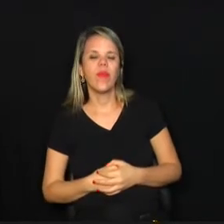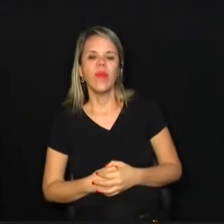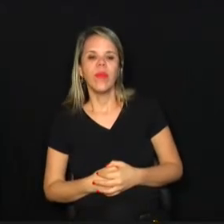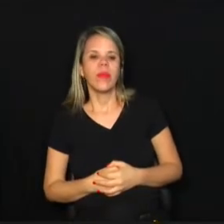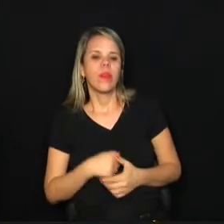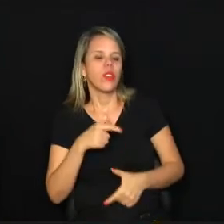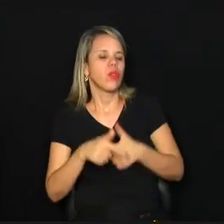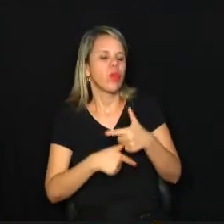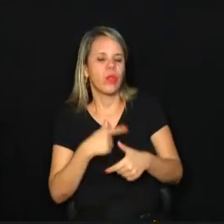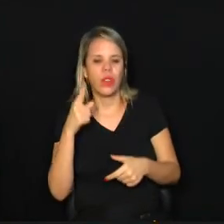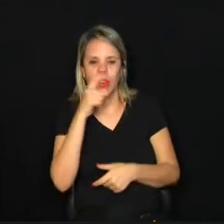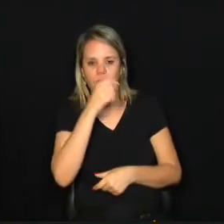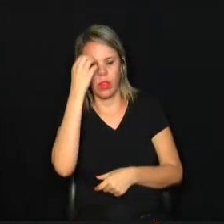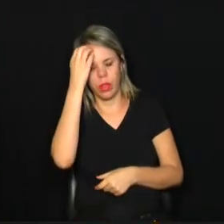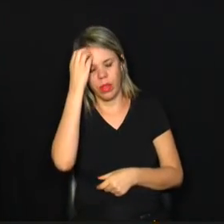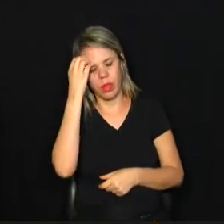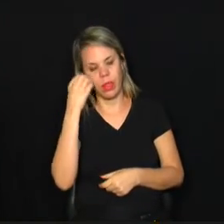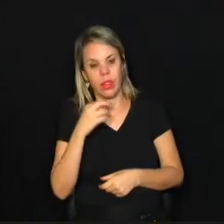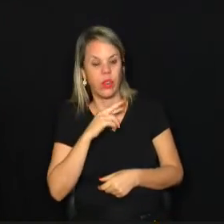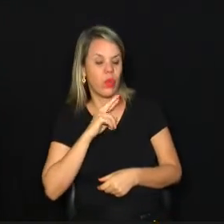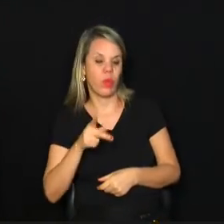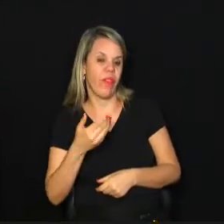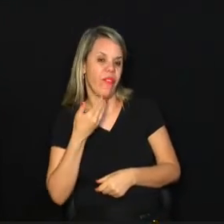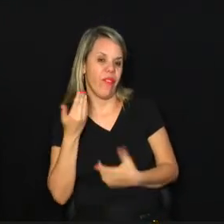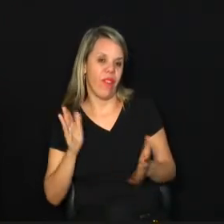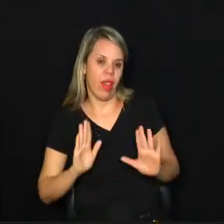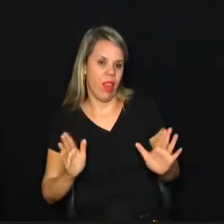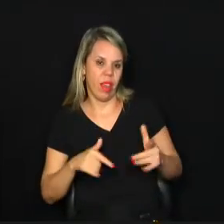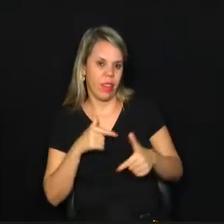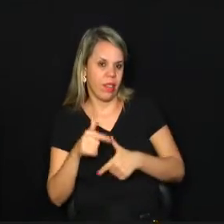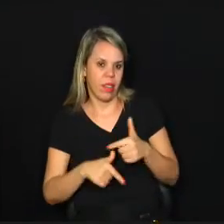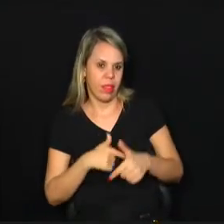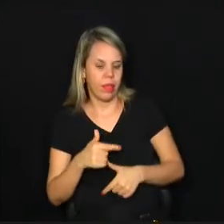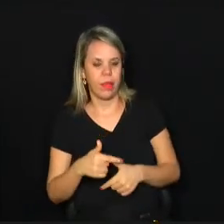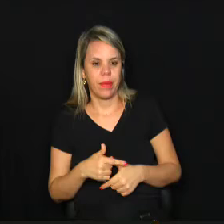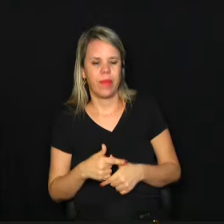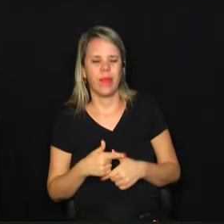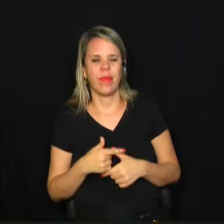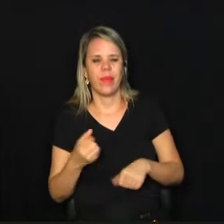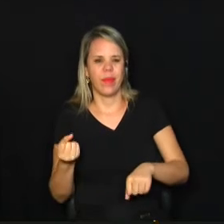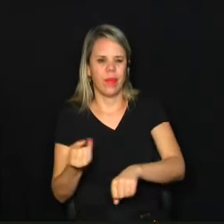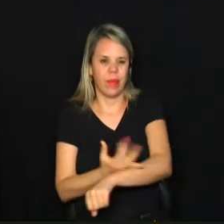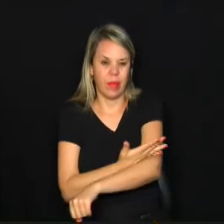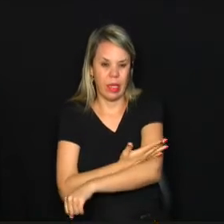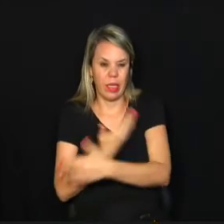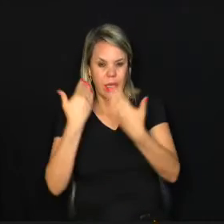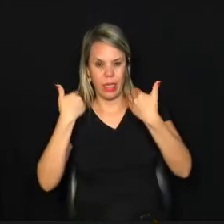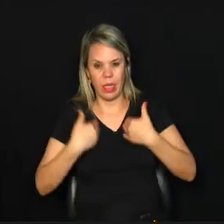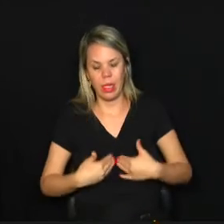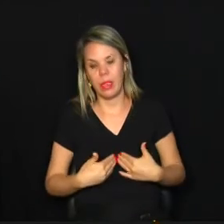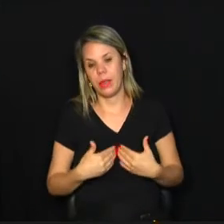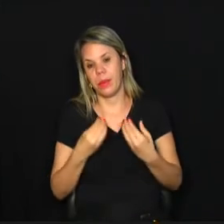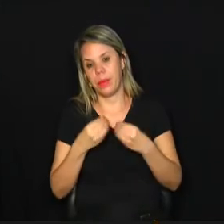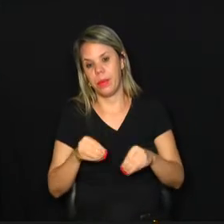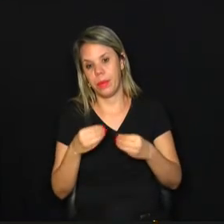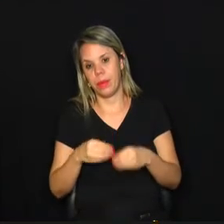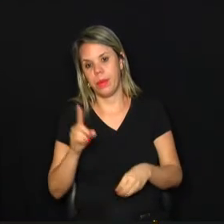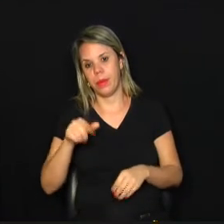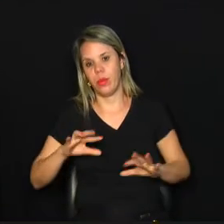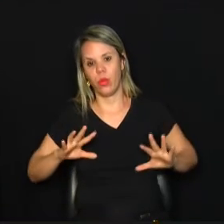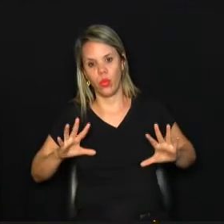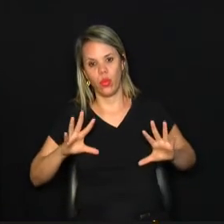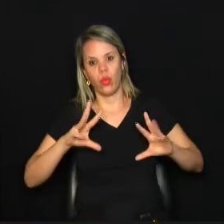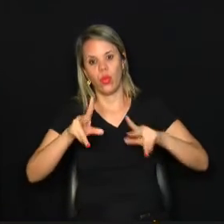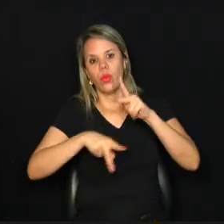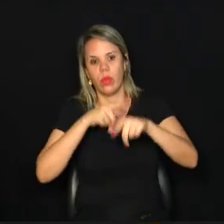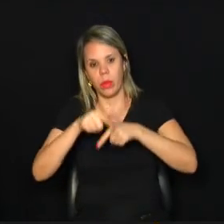de trabalho, não a condição funcional de trabalho, mas a psicológica, a física está comprometida. E isso vale para todo mundo